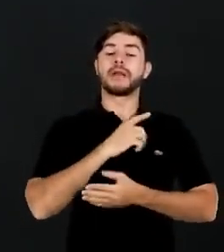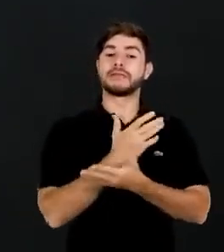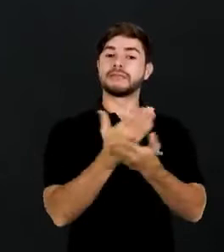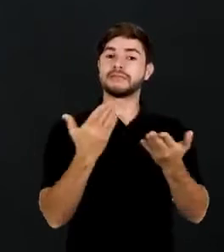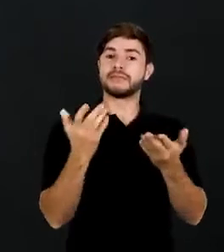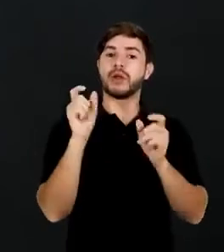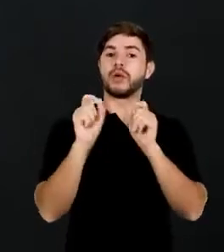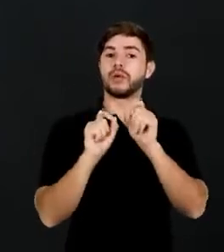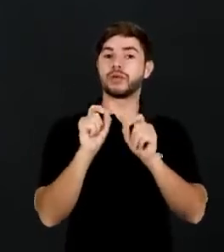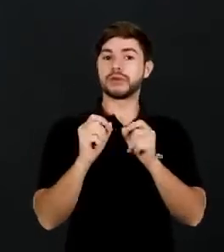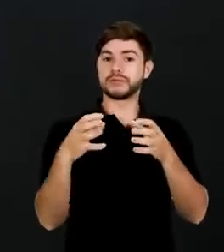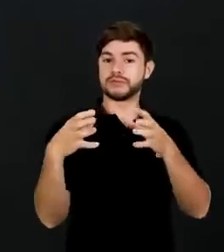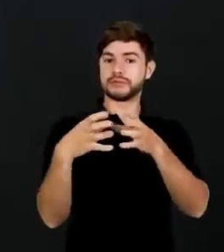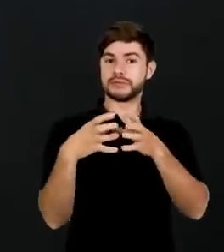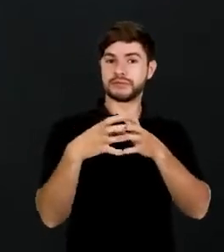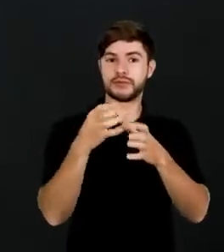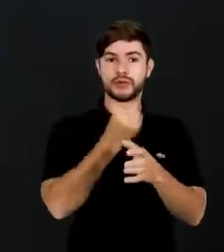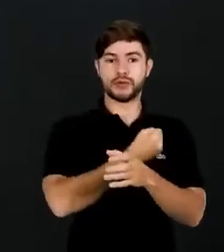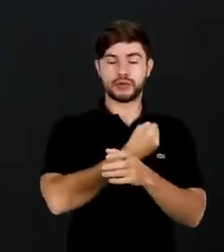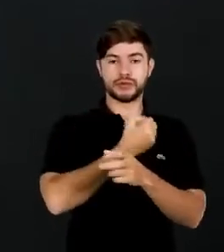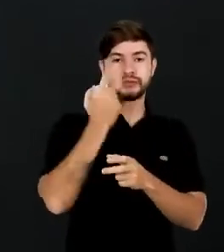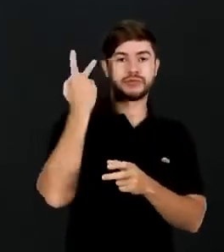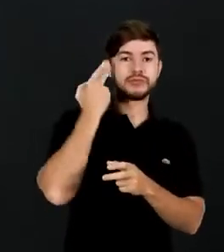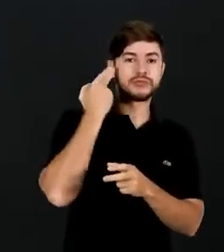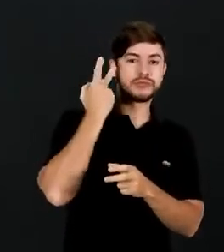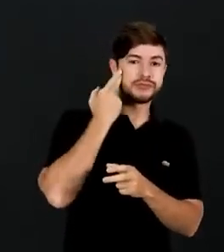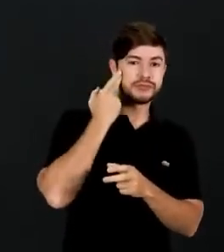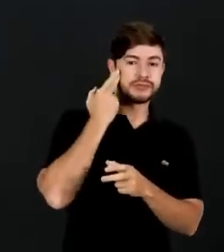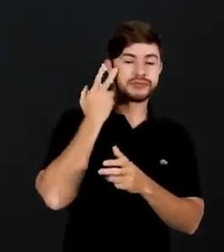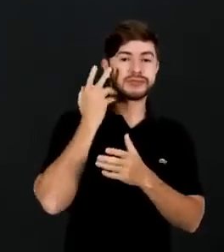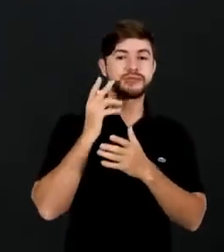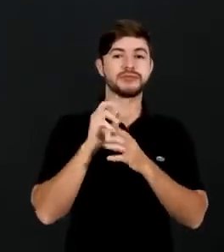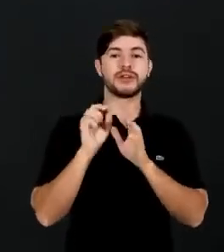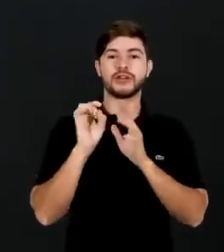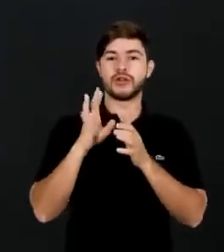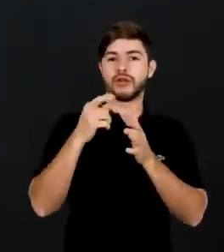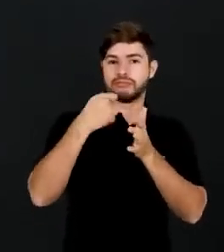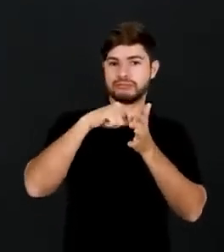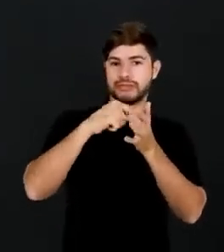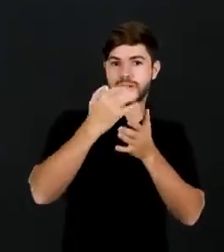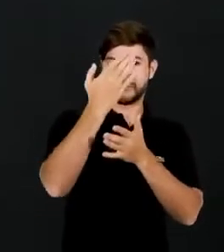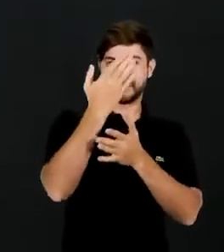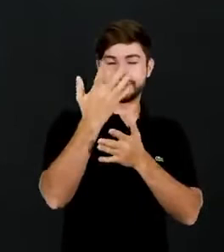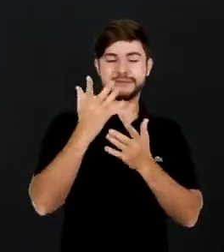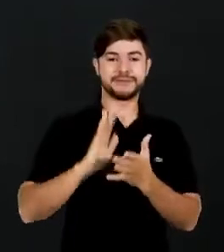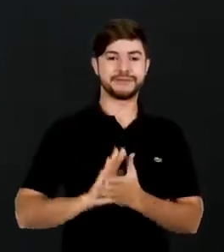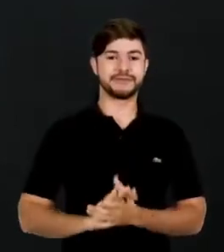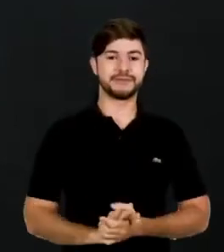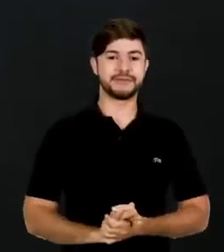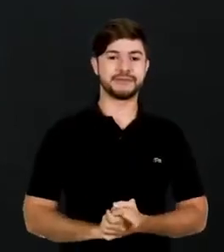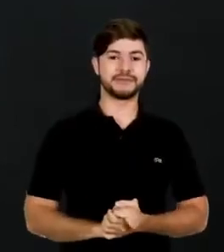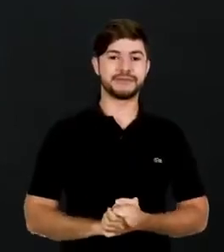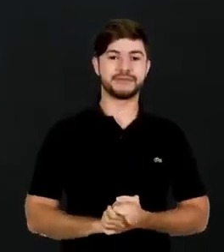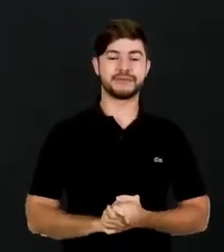então o conjunto dos números naturais, deixa eu só escrever aqui,